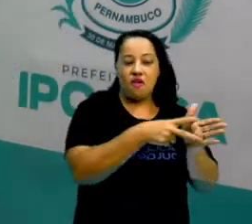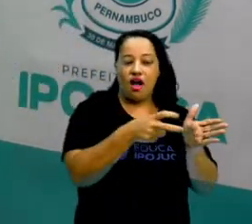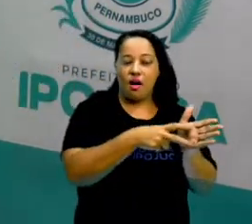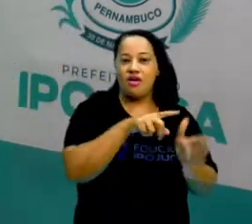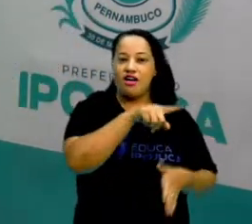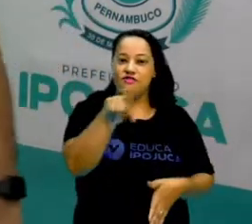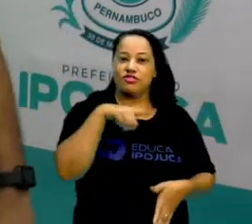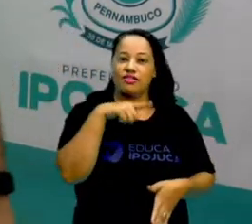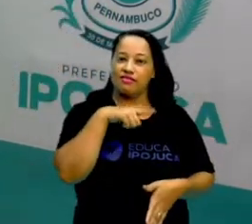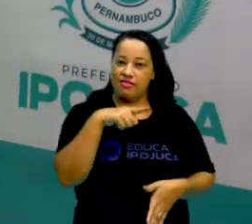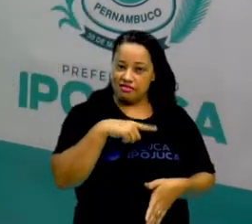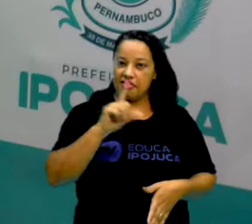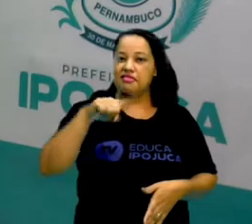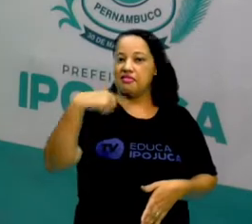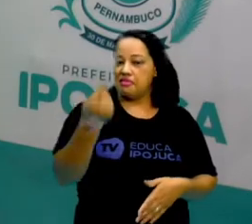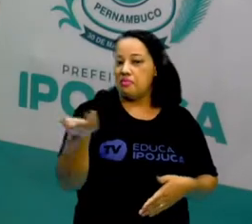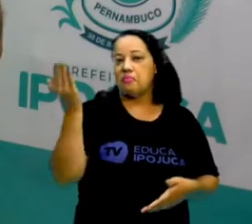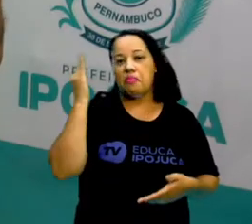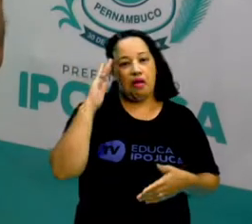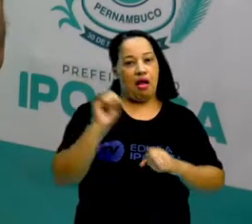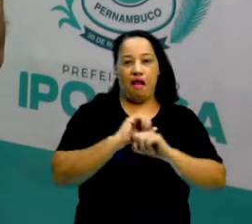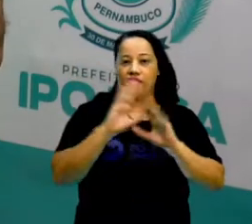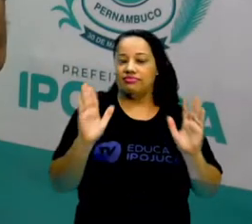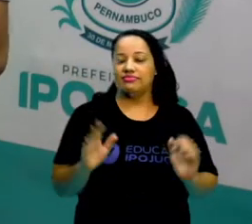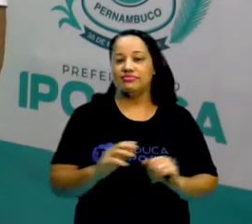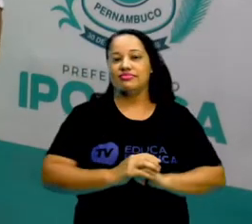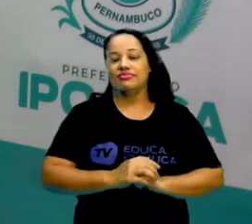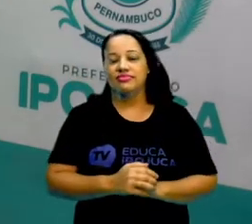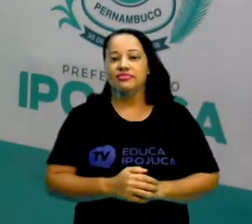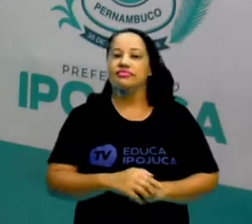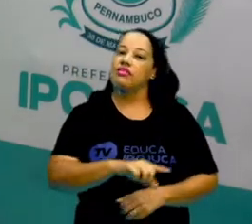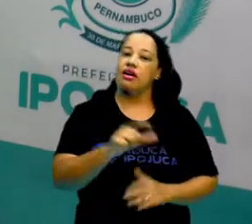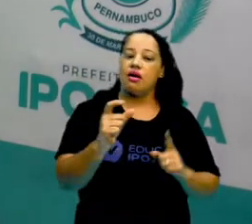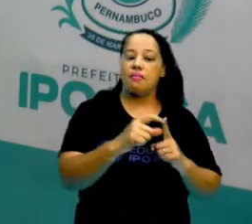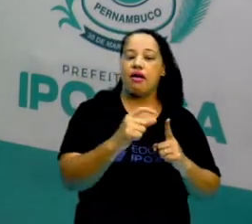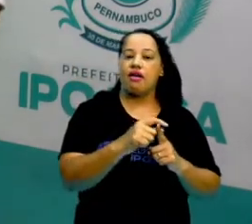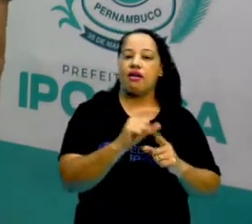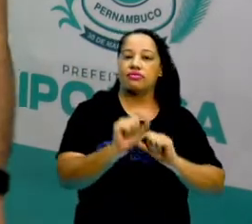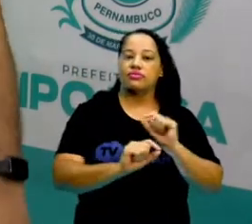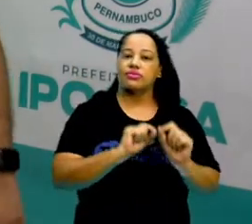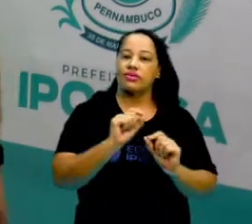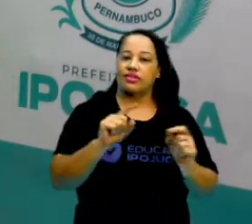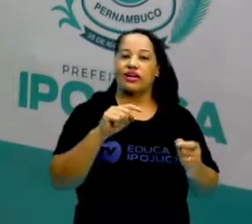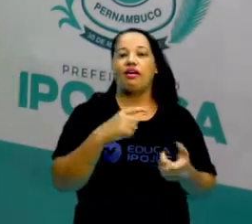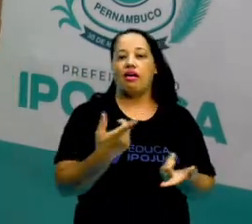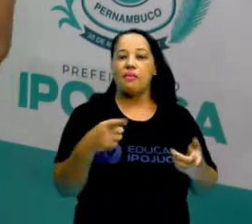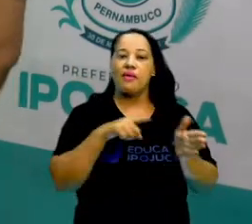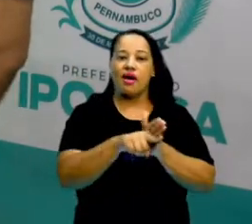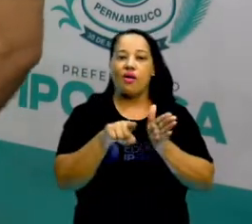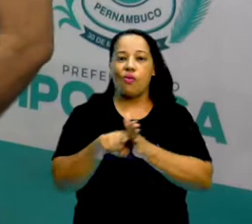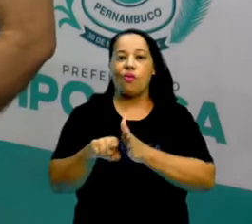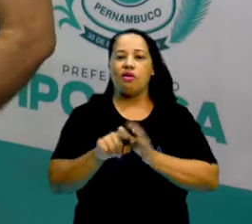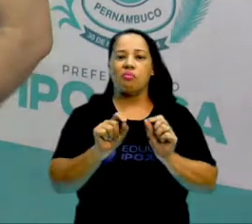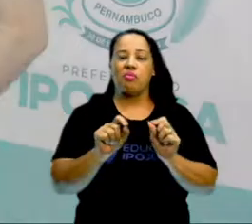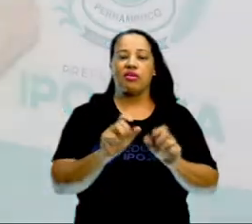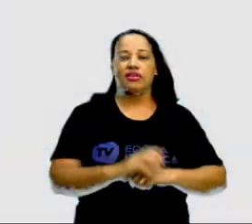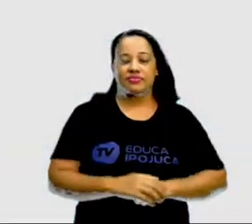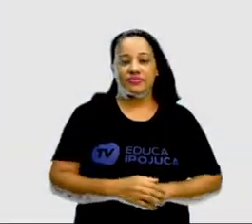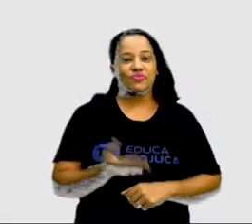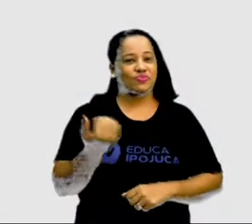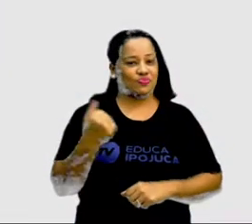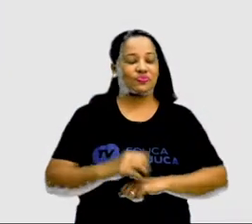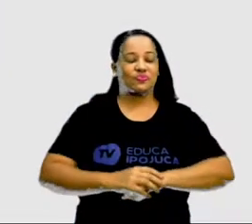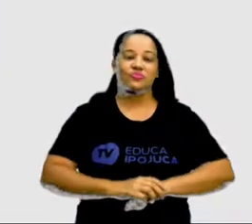já adquiriu, tá bom? Quem são essas palavras interrogativas? Let's go. Nós temos